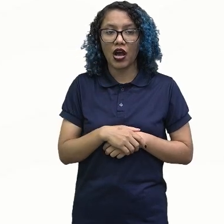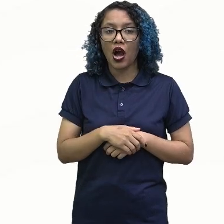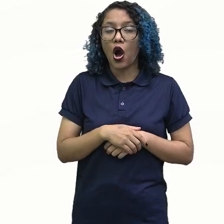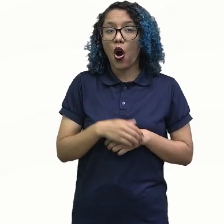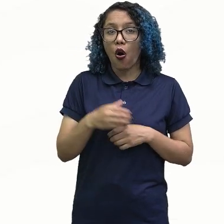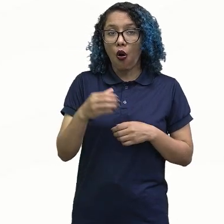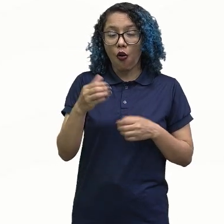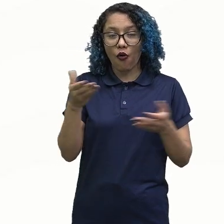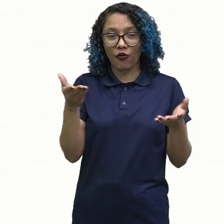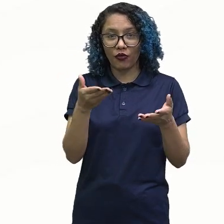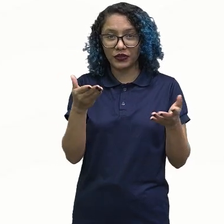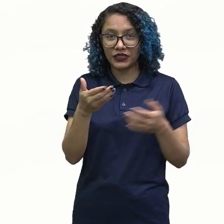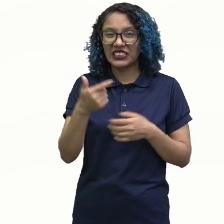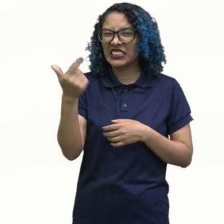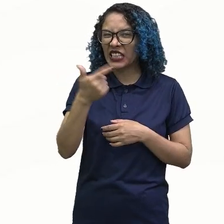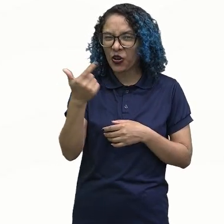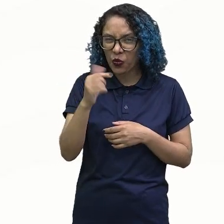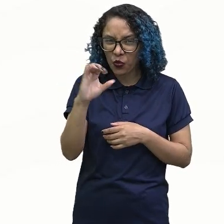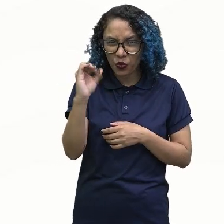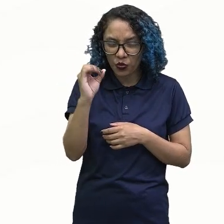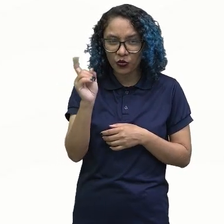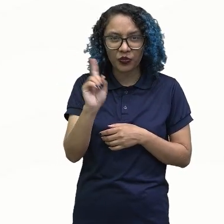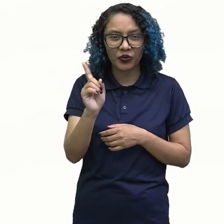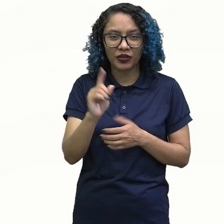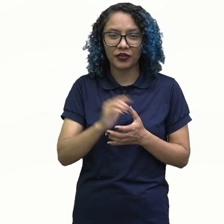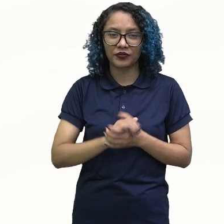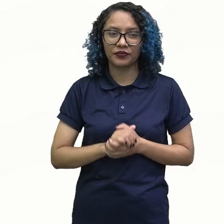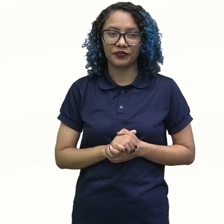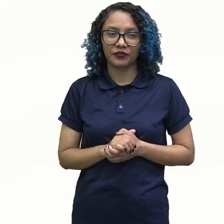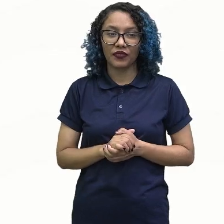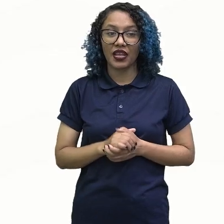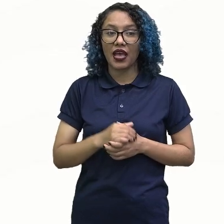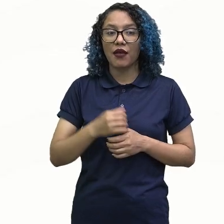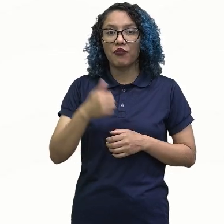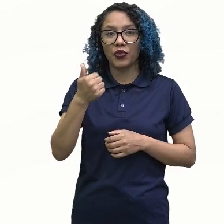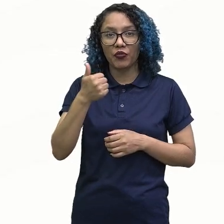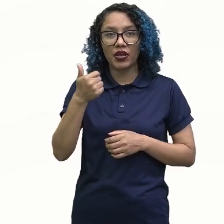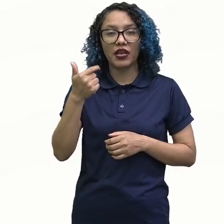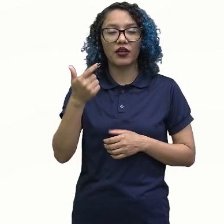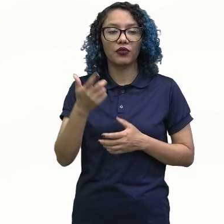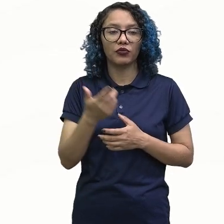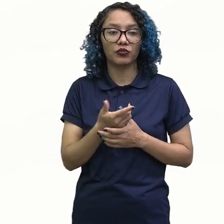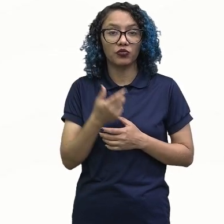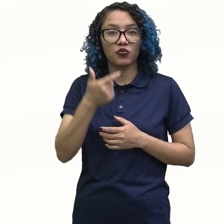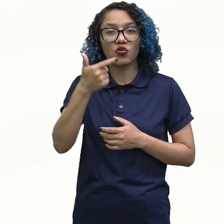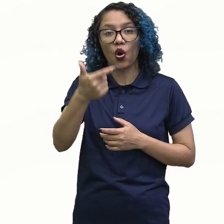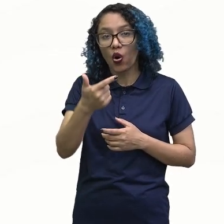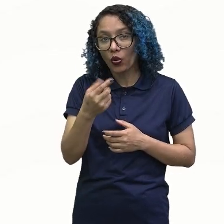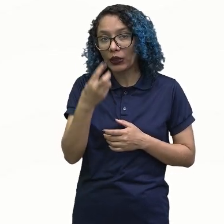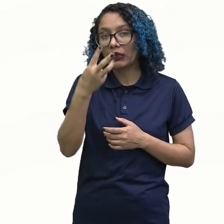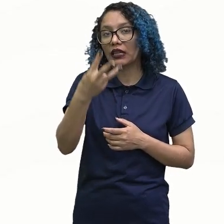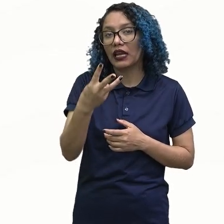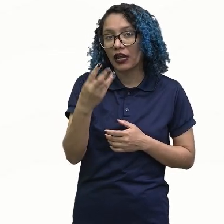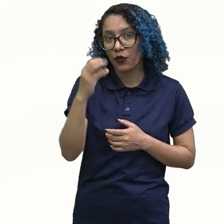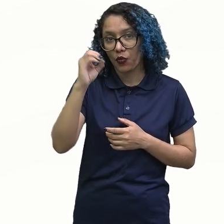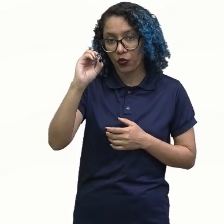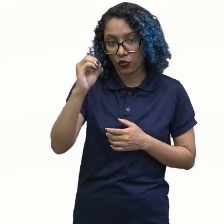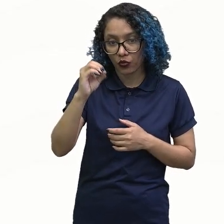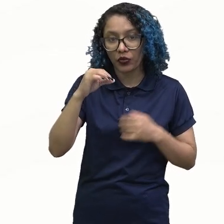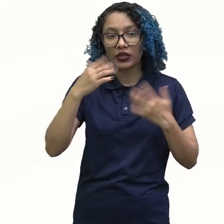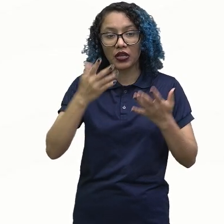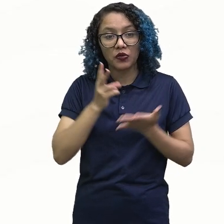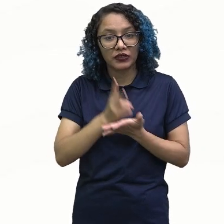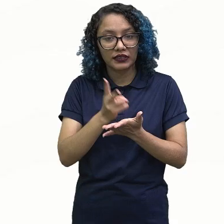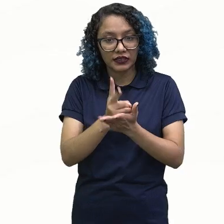não. Não, dia 2, né? Dia 2 de outubro, 3 de outubro, assim por diante. Hoje é dia 2 de outubro, 3 de outubro. Então, sempre vai